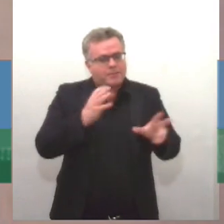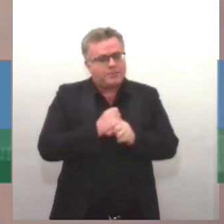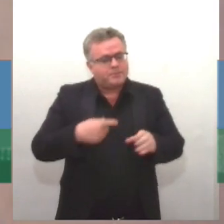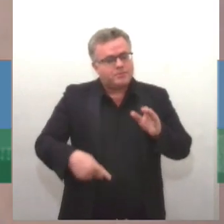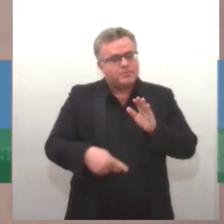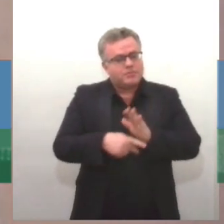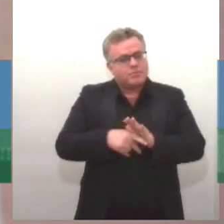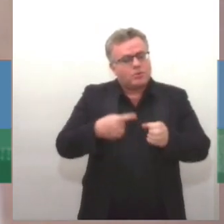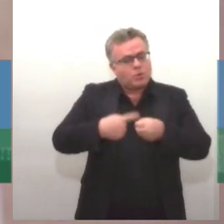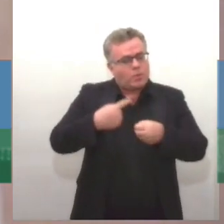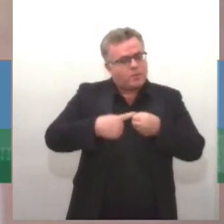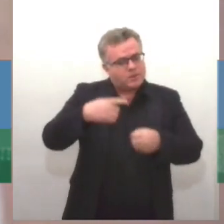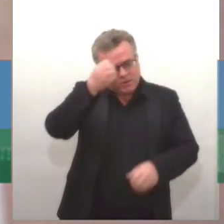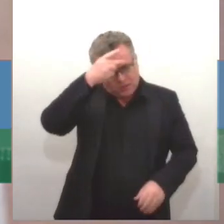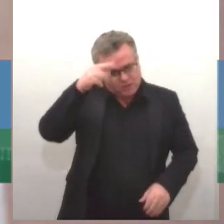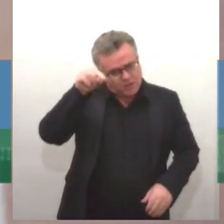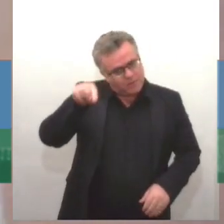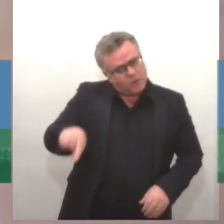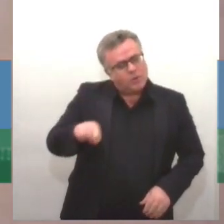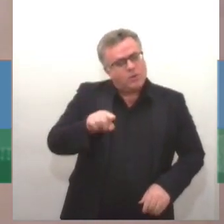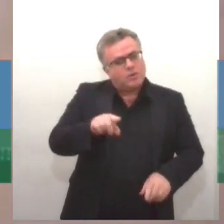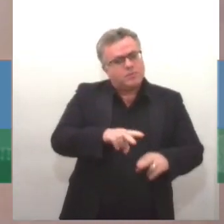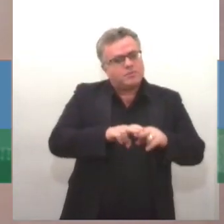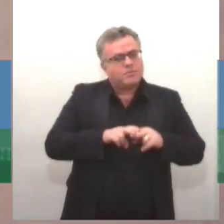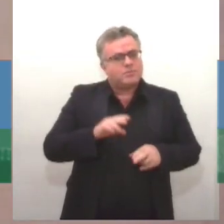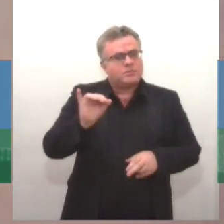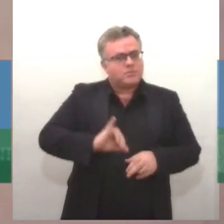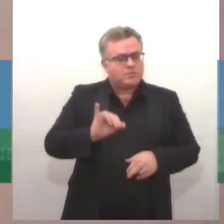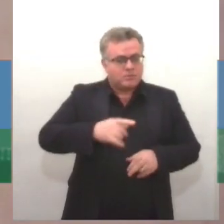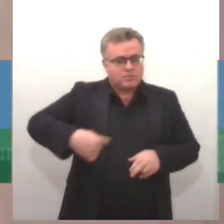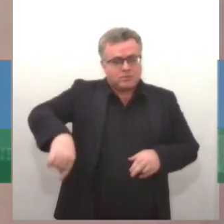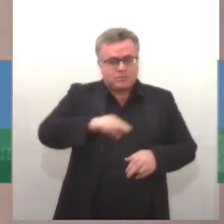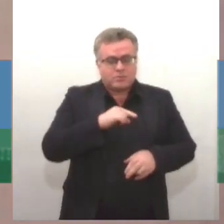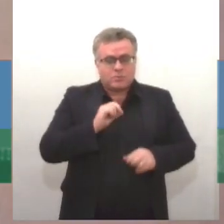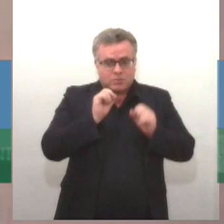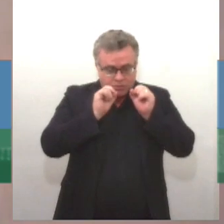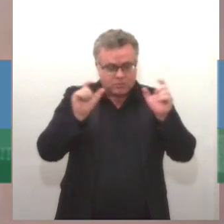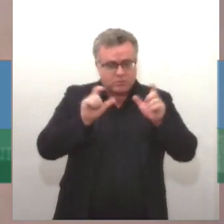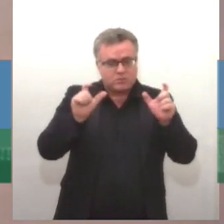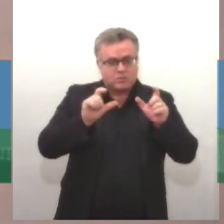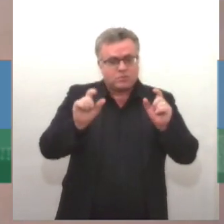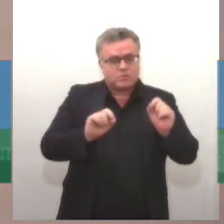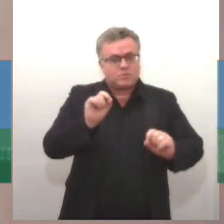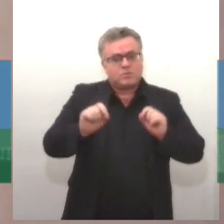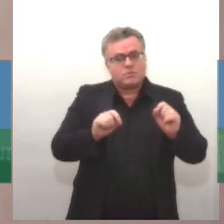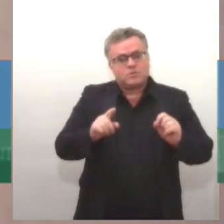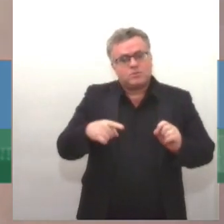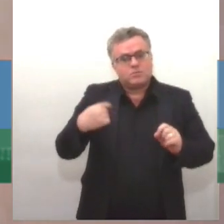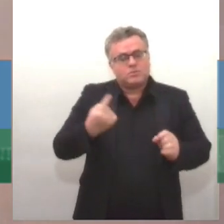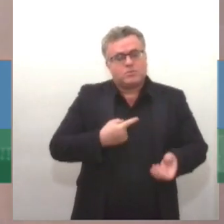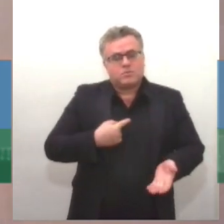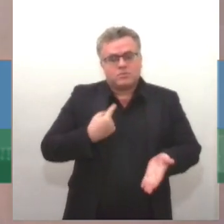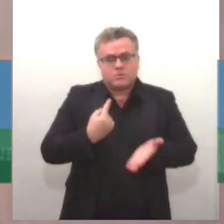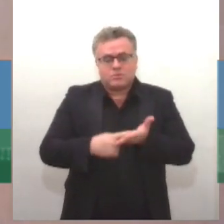Então, a gente tem essa preocupação aí, de que isso tenha, inclusive, um impacto